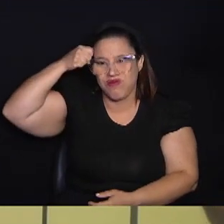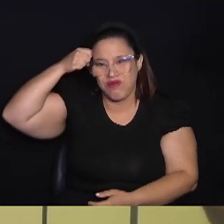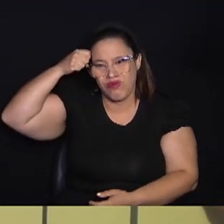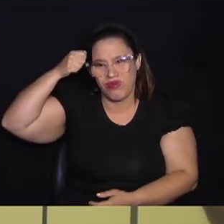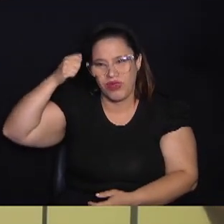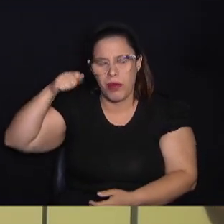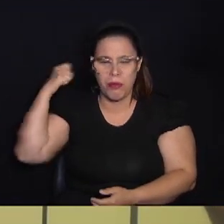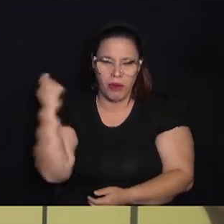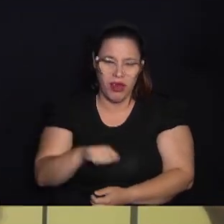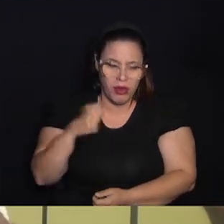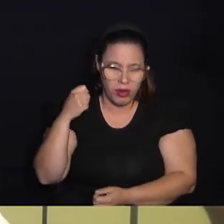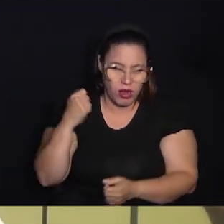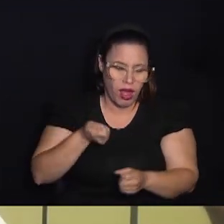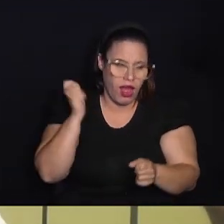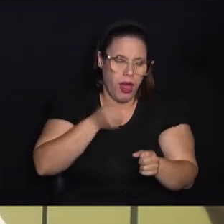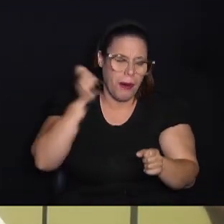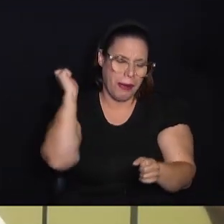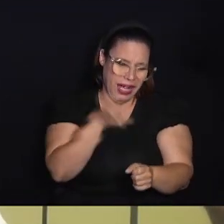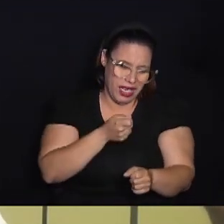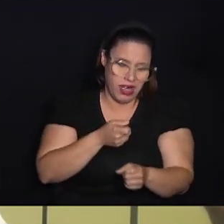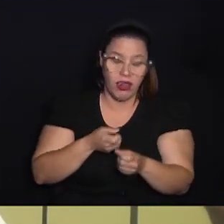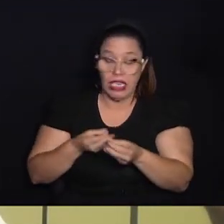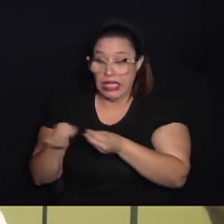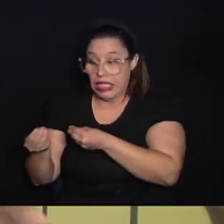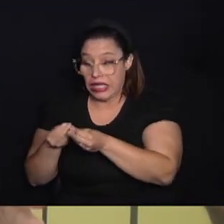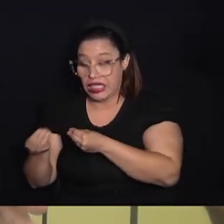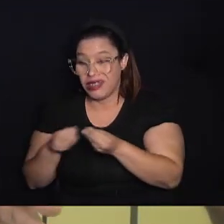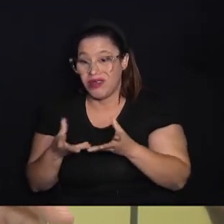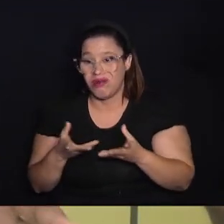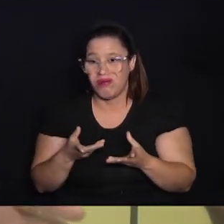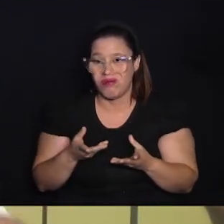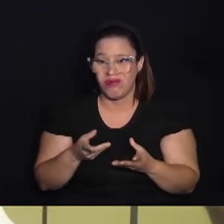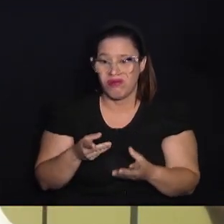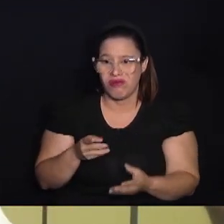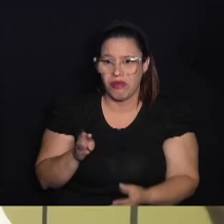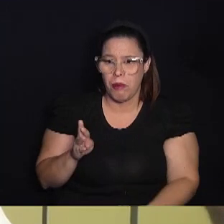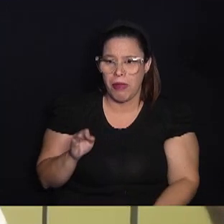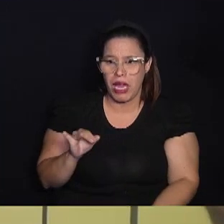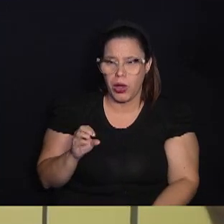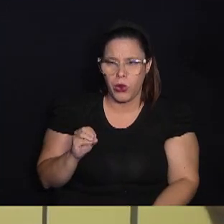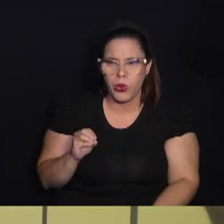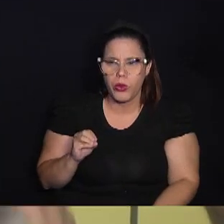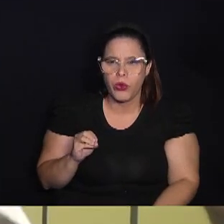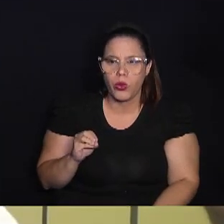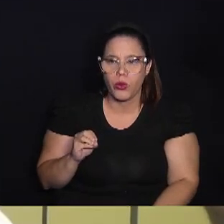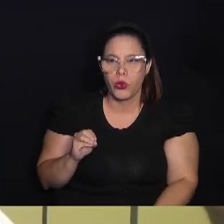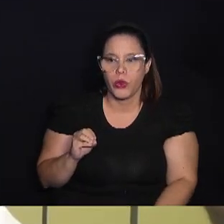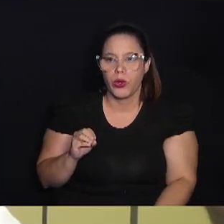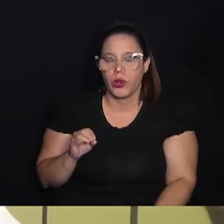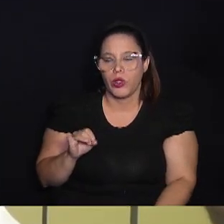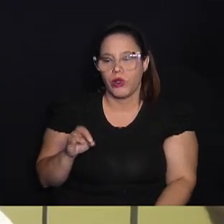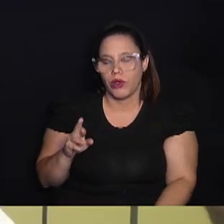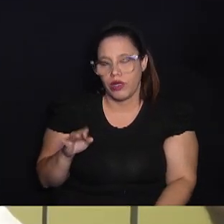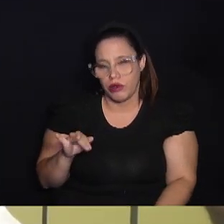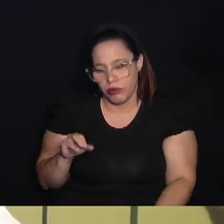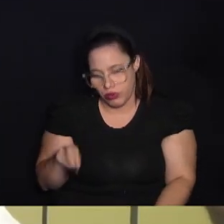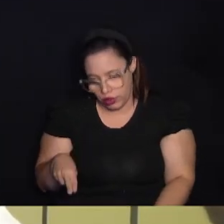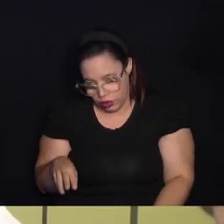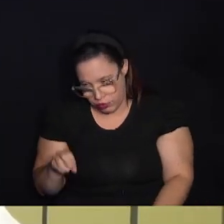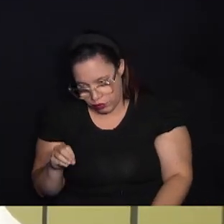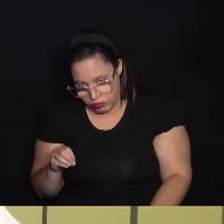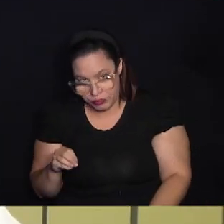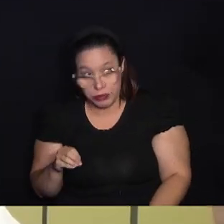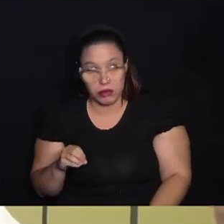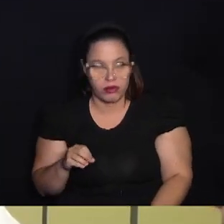chicoteados e comercializados naquela região onde fica o beco a travessia São Vicente de Paula e largo das Andorinhas Pois é